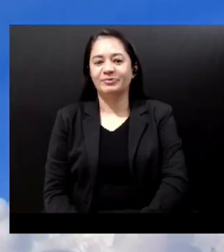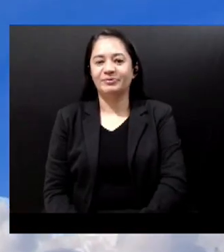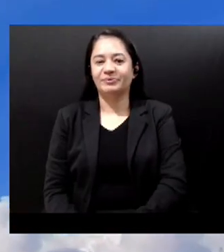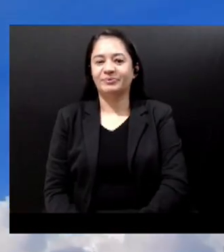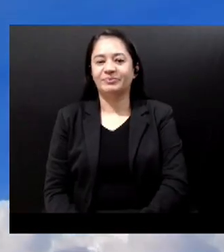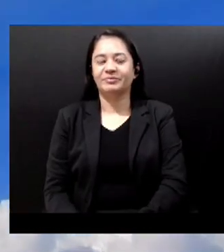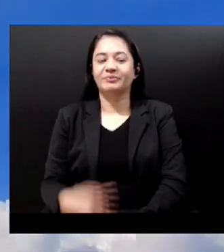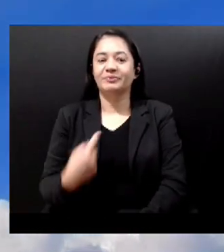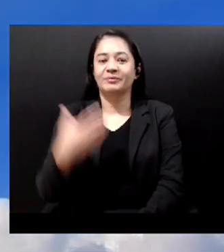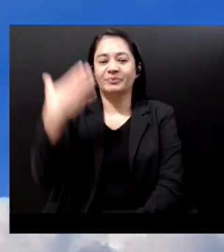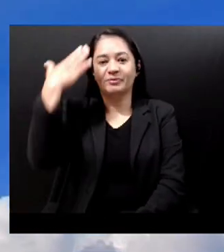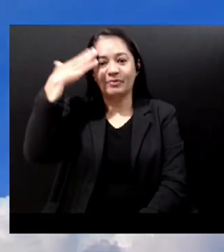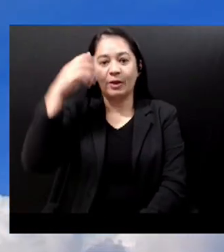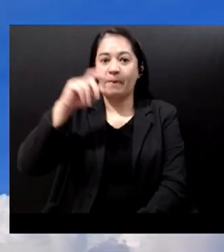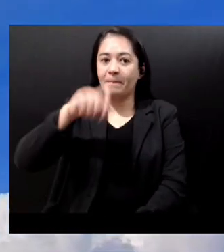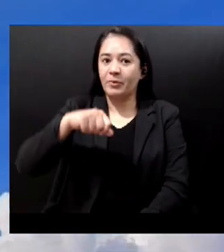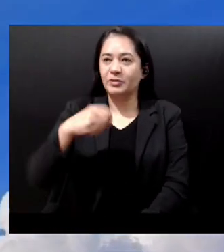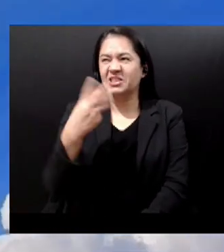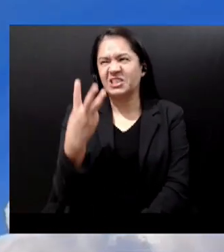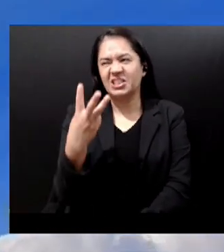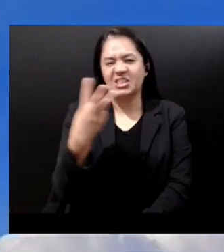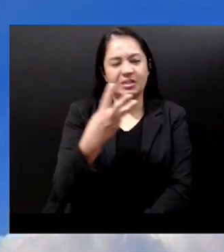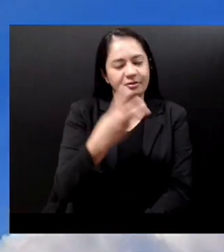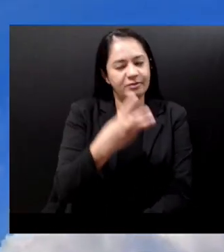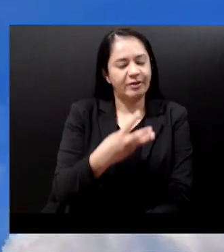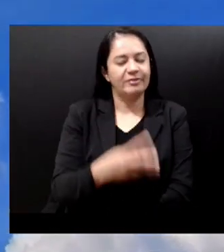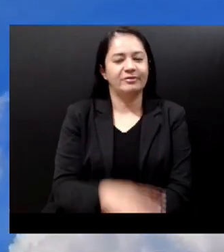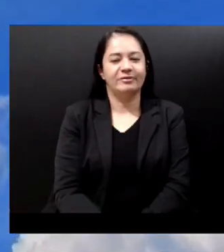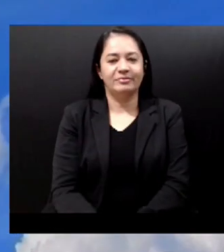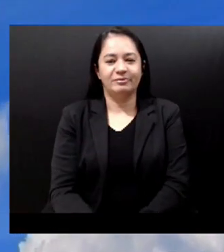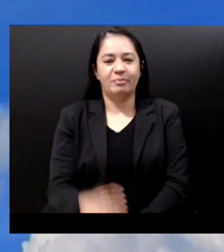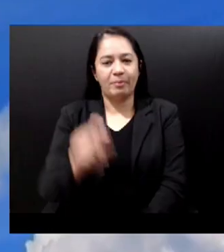32, 33 graus. Previsão do tempo para esta quarta-feira